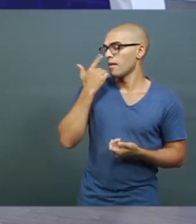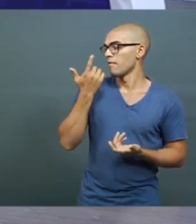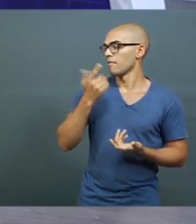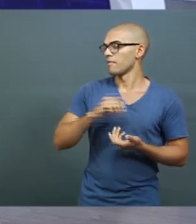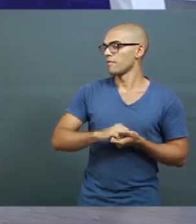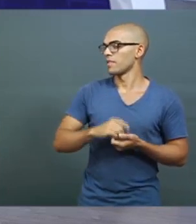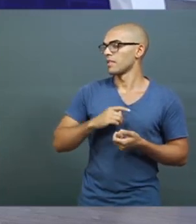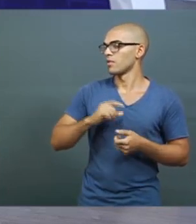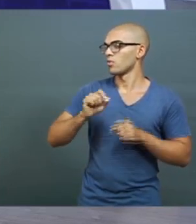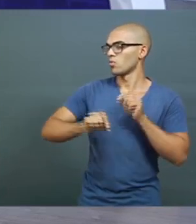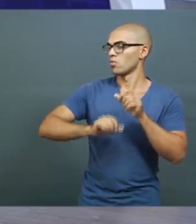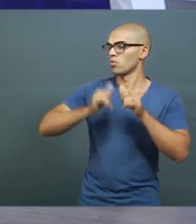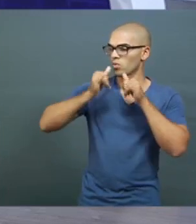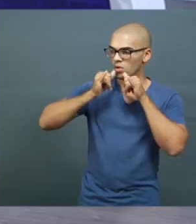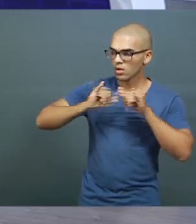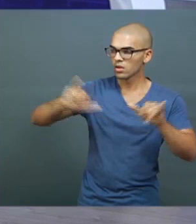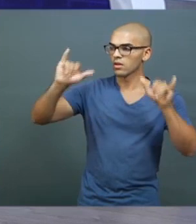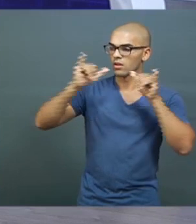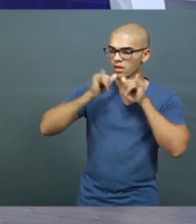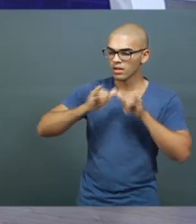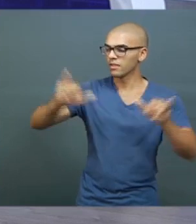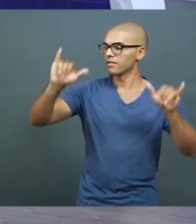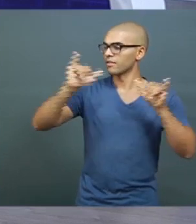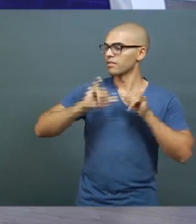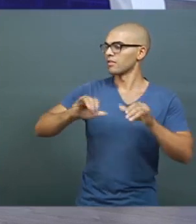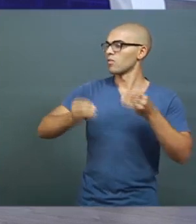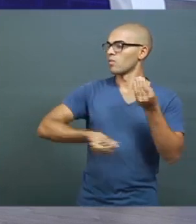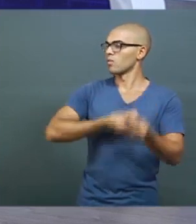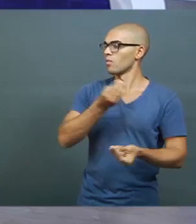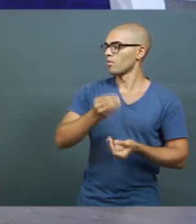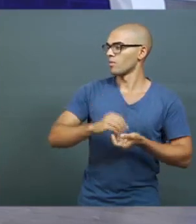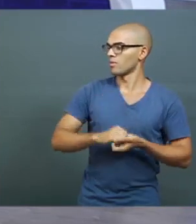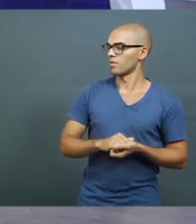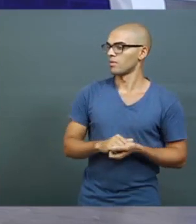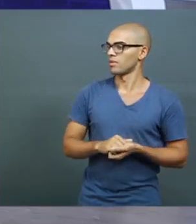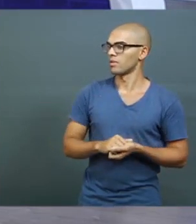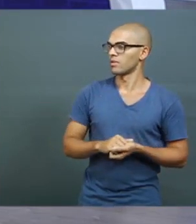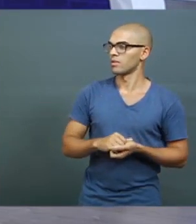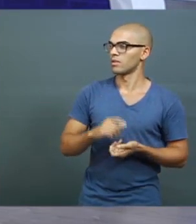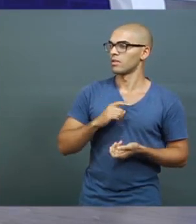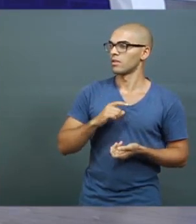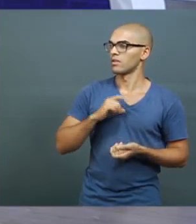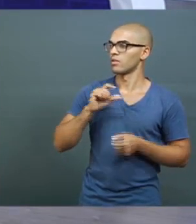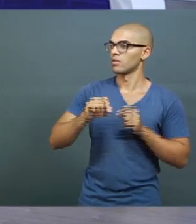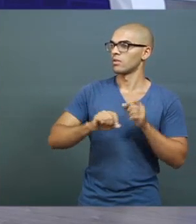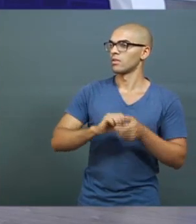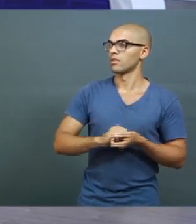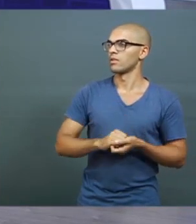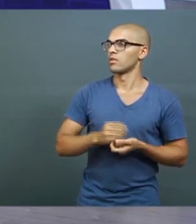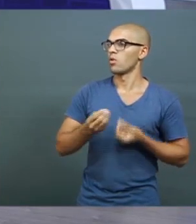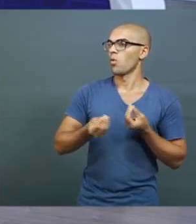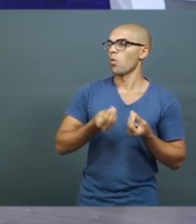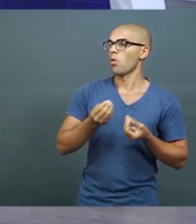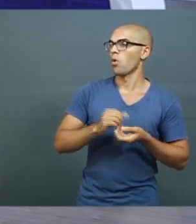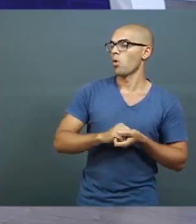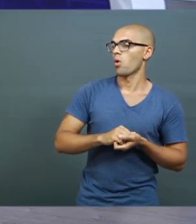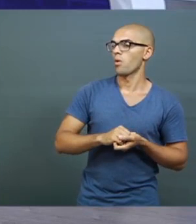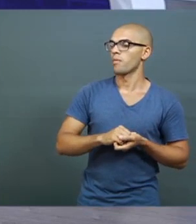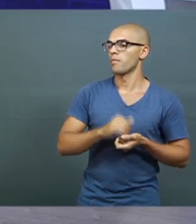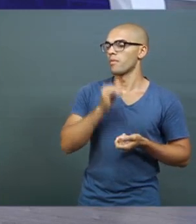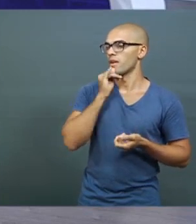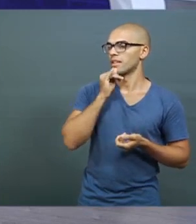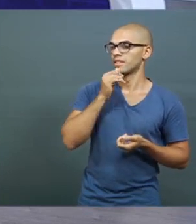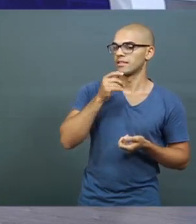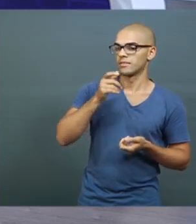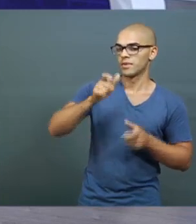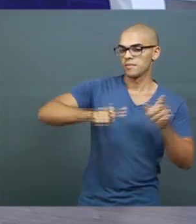de divulgação do curso a partir da origem dos próprios estudantes. Então, a moça falou que veio de Belo Horizonte,